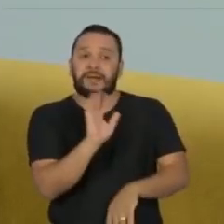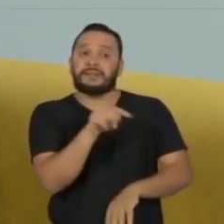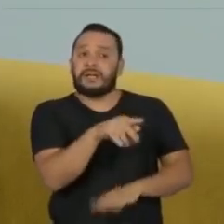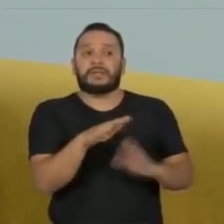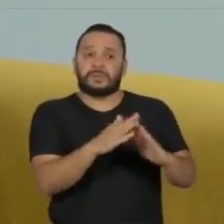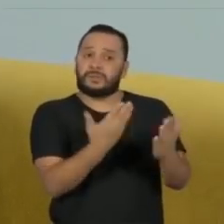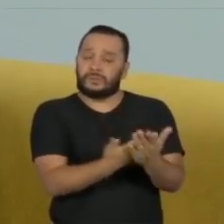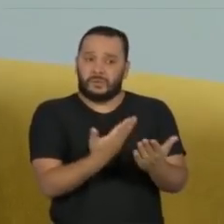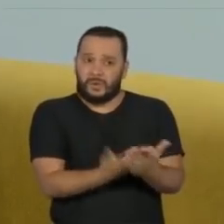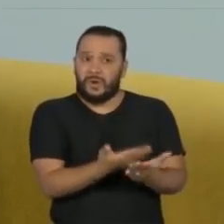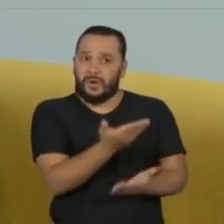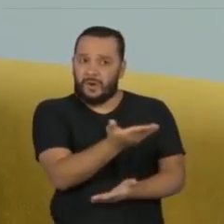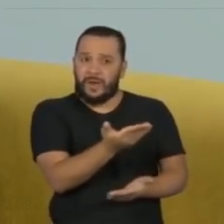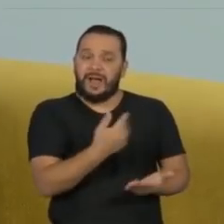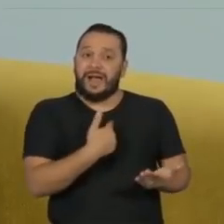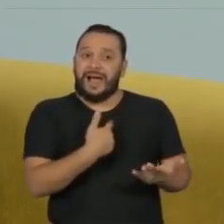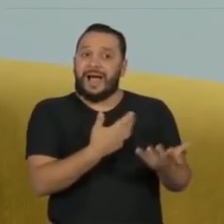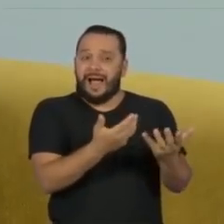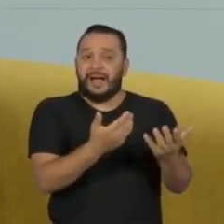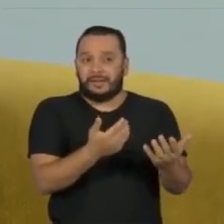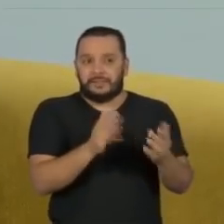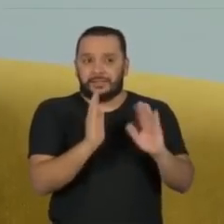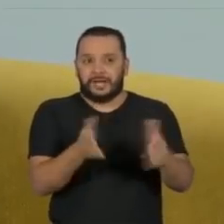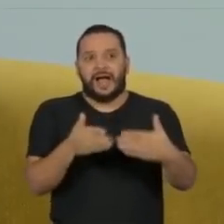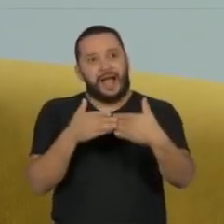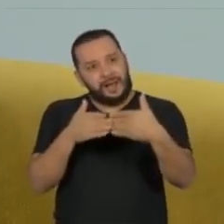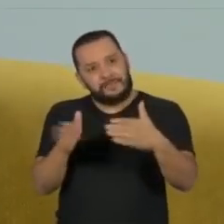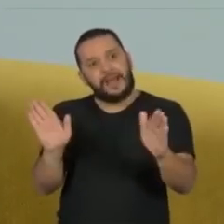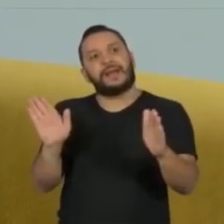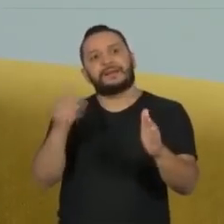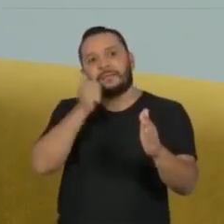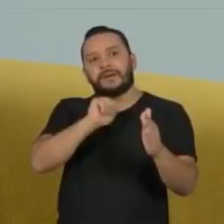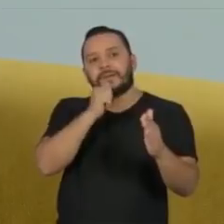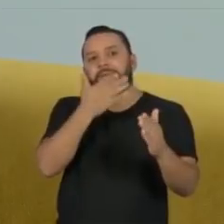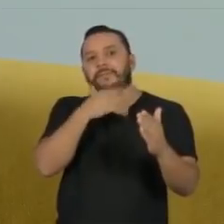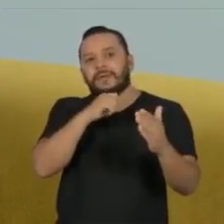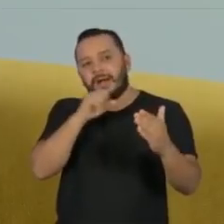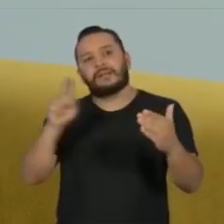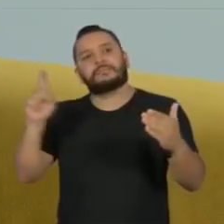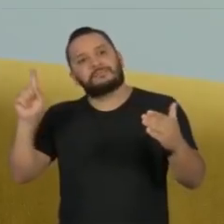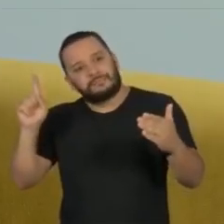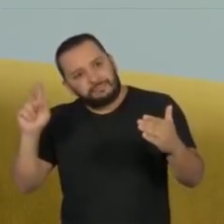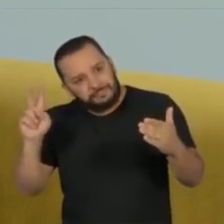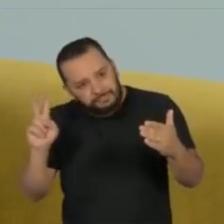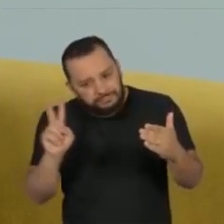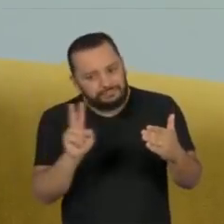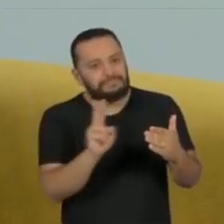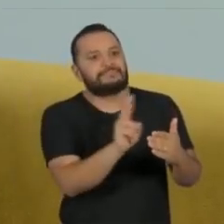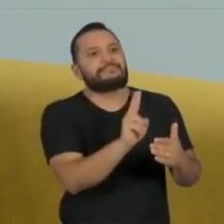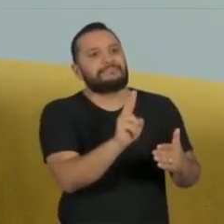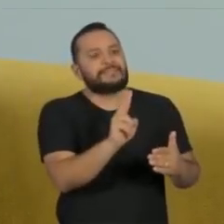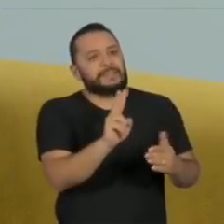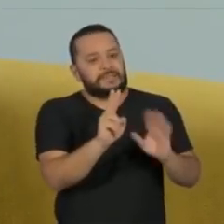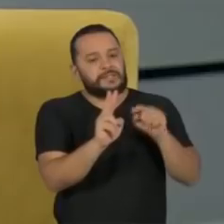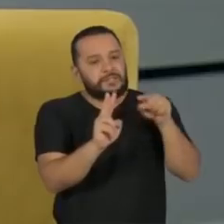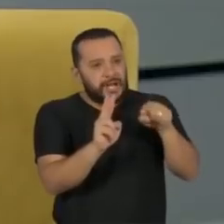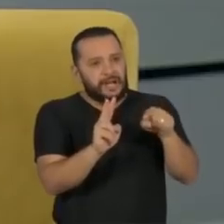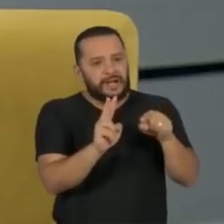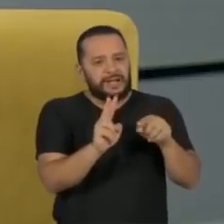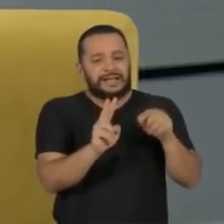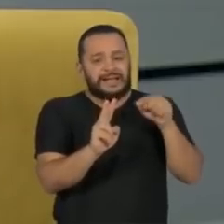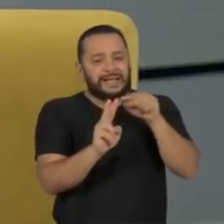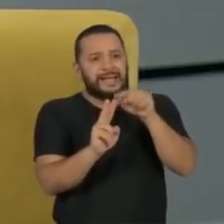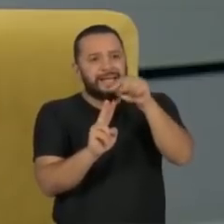modo geral, né, para receber esse pai, que às vezes, essa mãe, que está com alguma dificuldade com a criança, né?